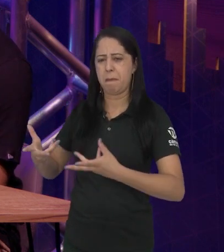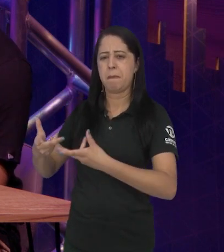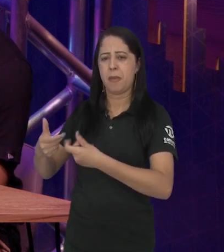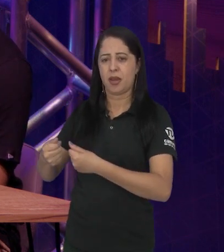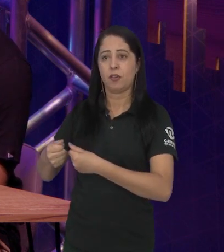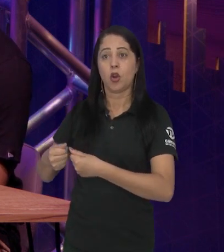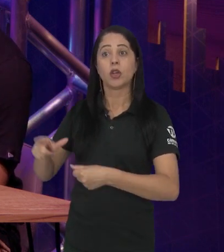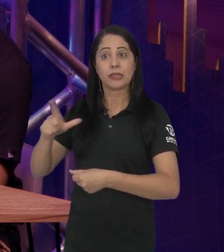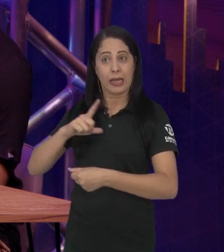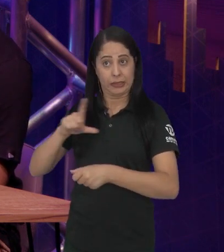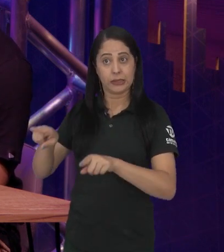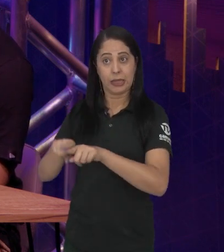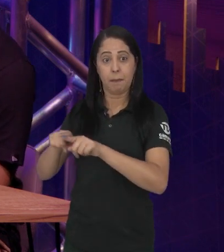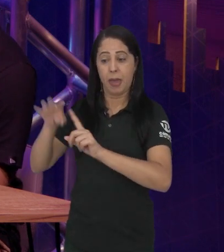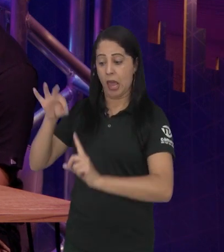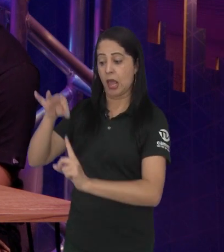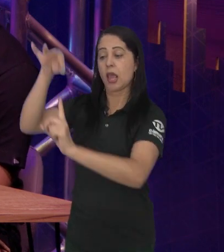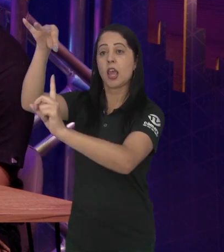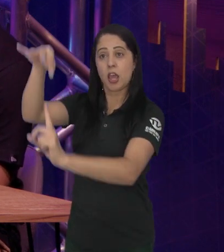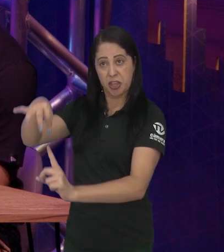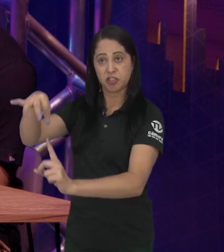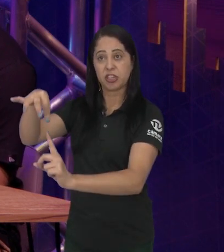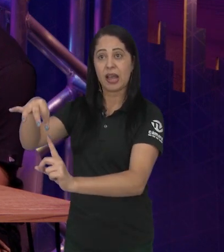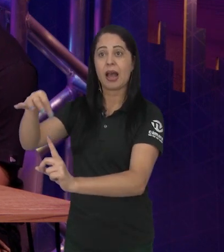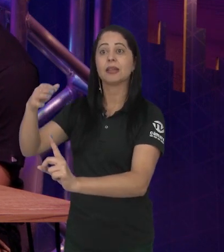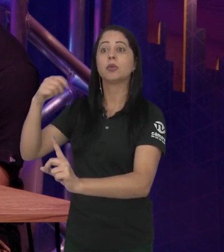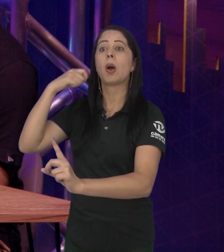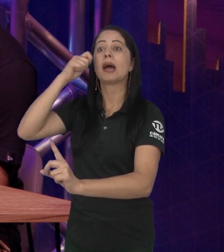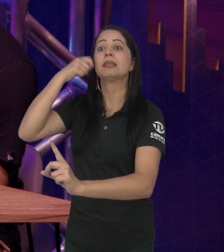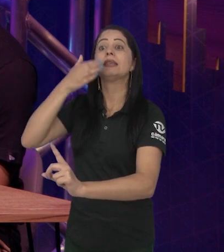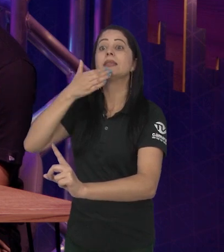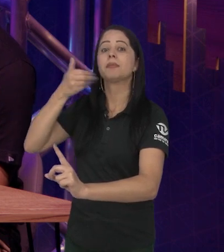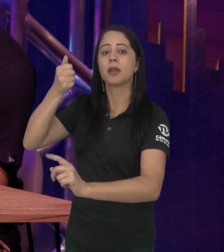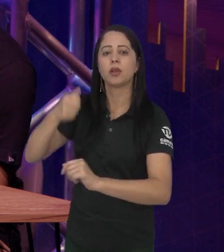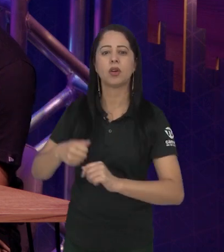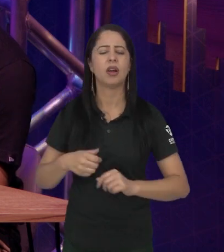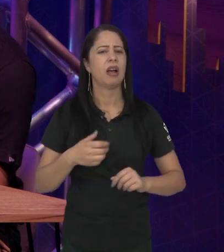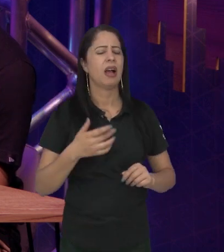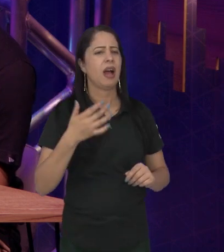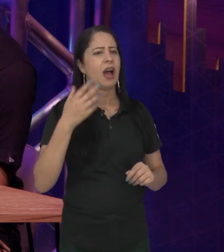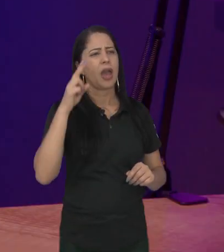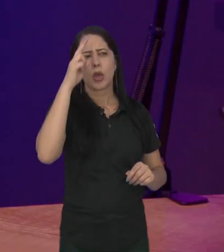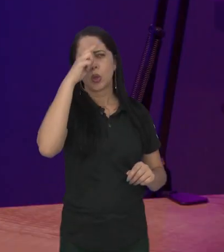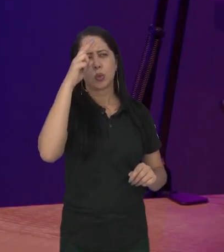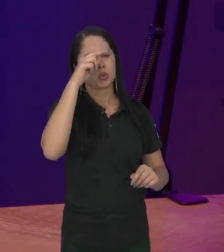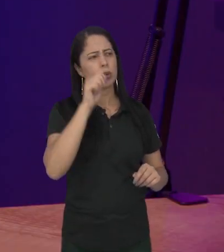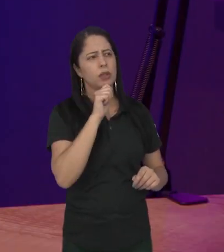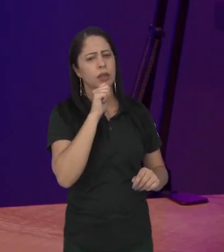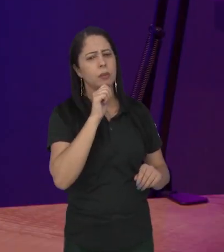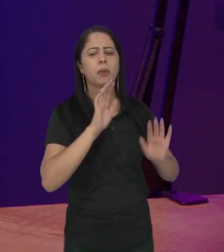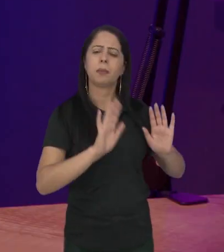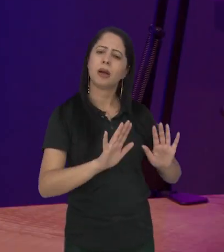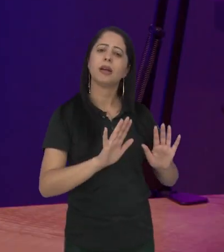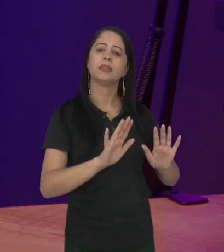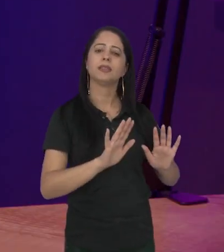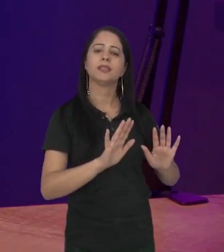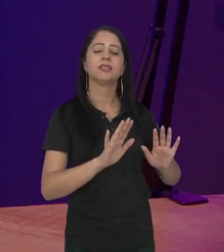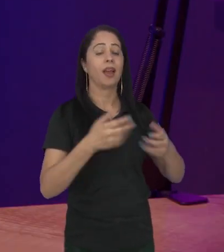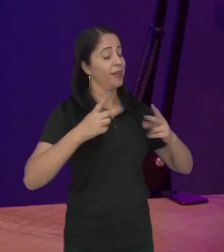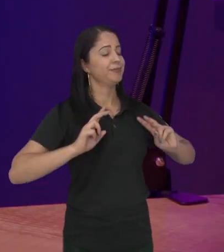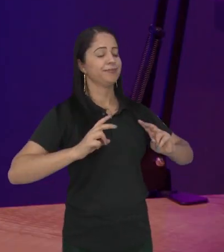concorrendo também, né? Acho que tá concorrendo na categoria Melhor Atriz. Eu não lembro se ela tá na categoria de Melhor Atriz.